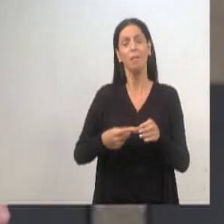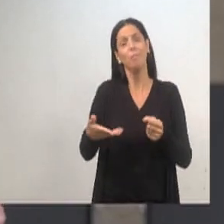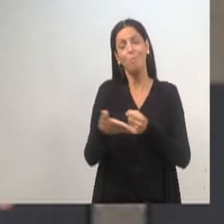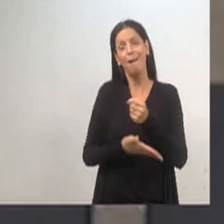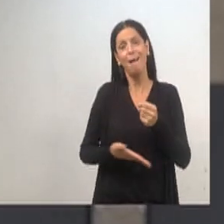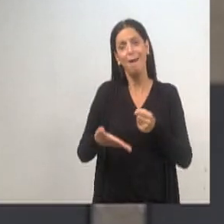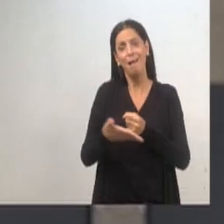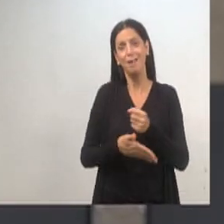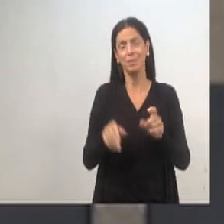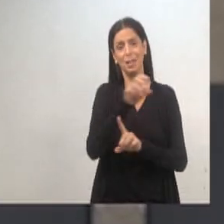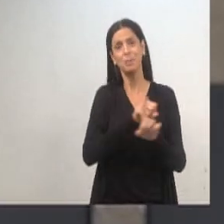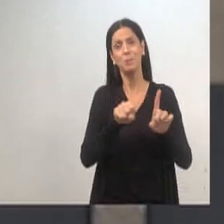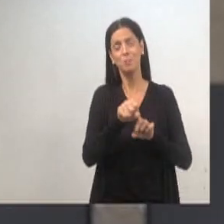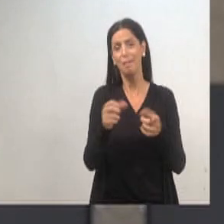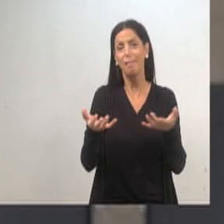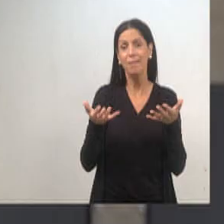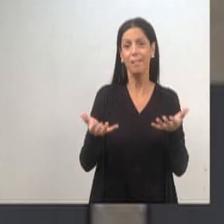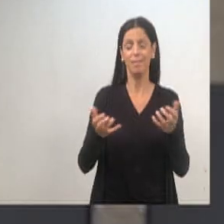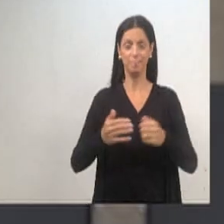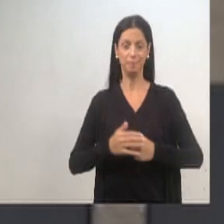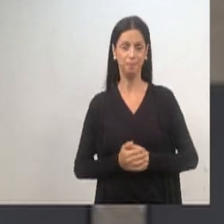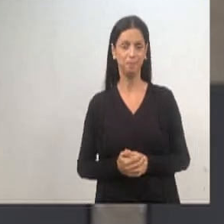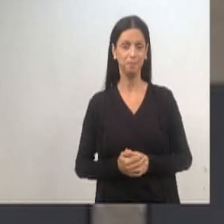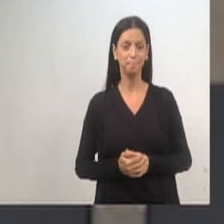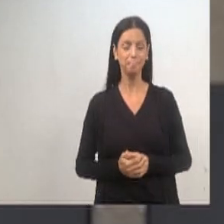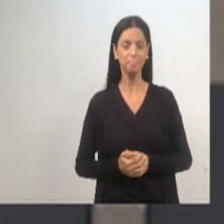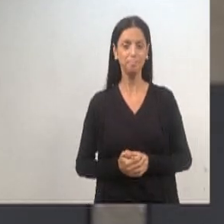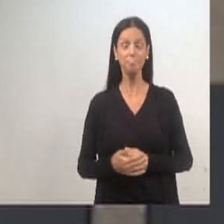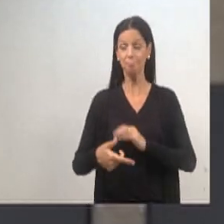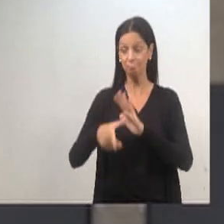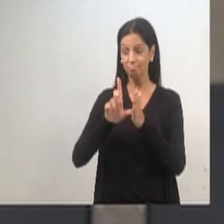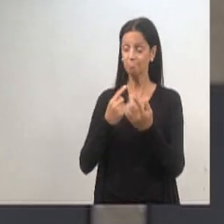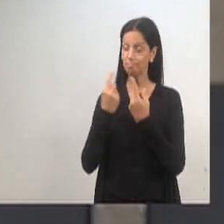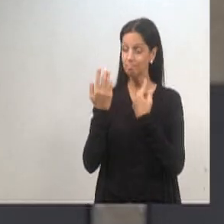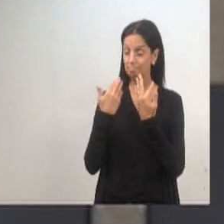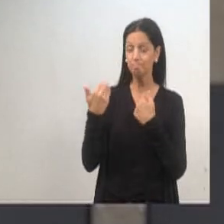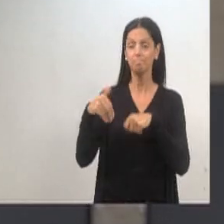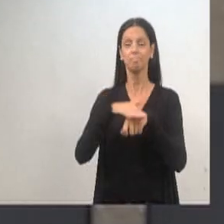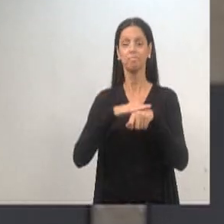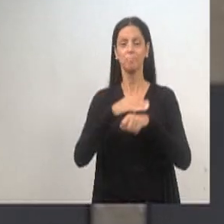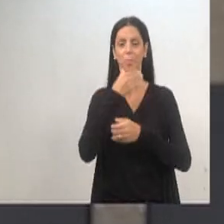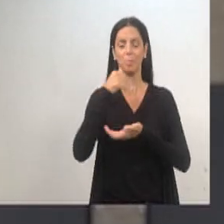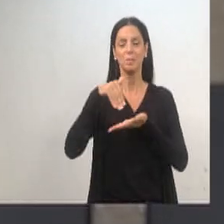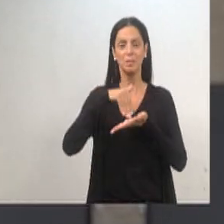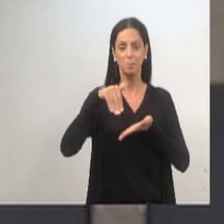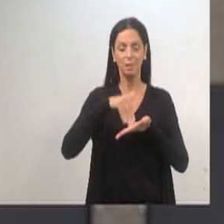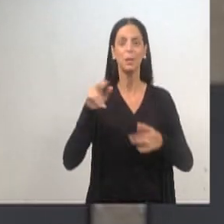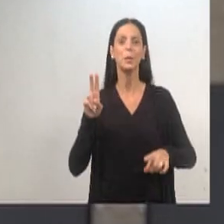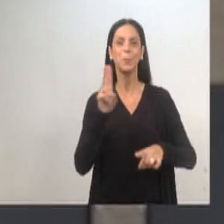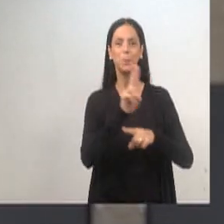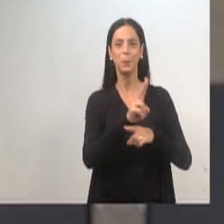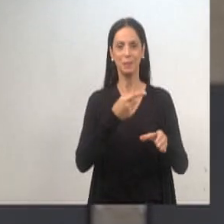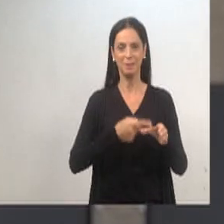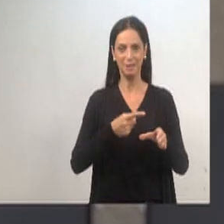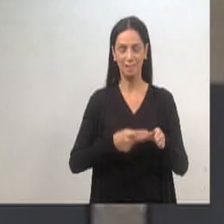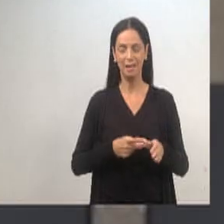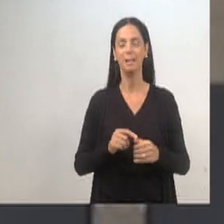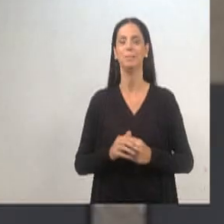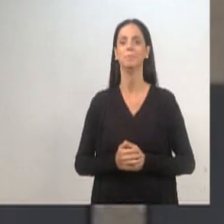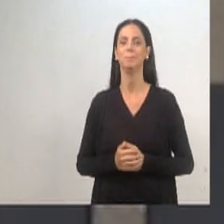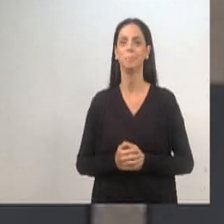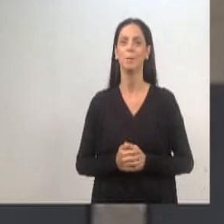básico que a sociedade pede. Eu tive a oportunidade de estar ali conversando com o secretário de Serviços Urbanos, também o Ivo, todos me